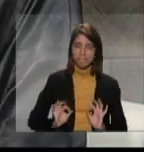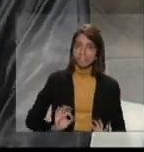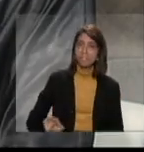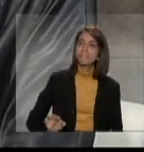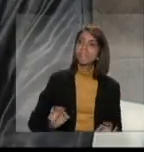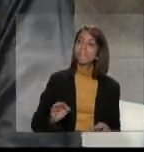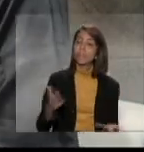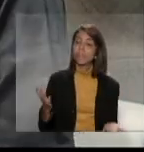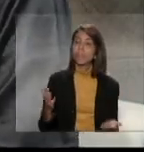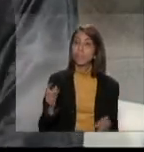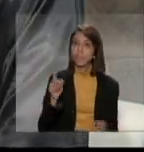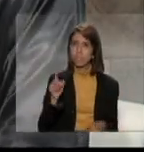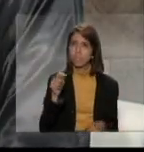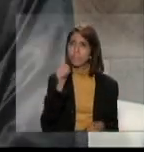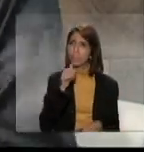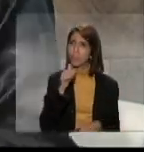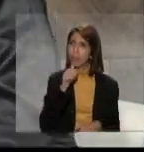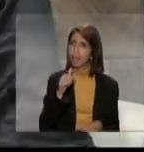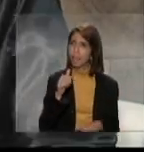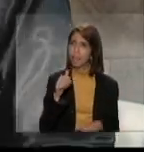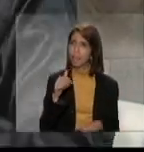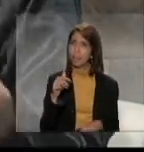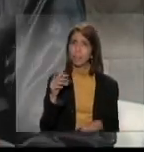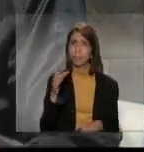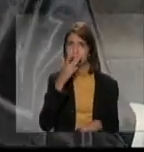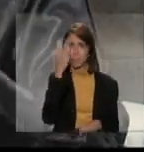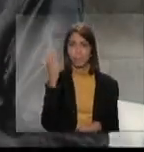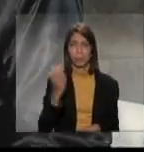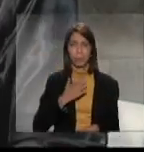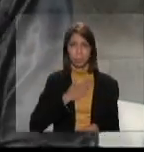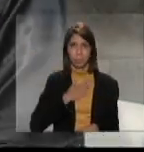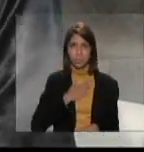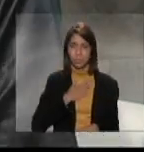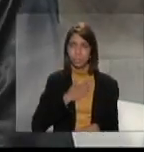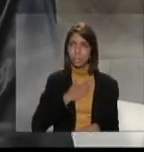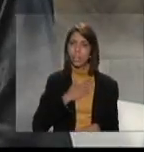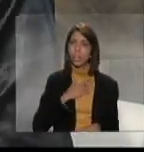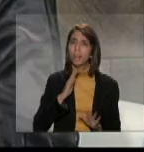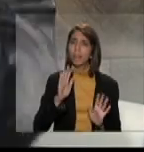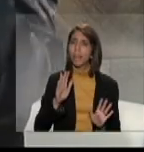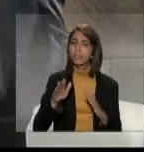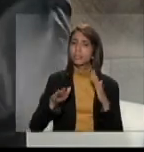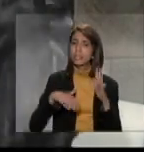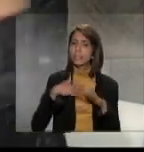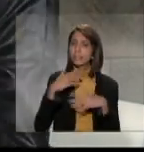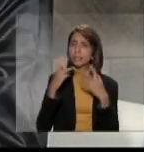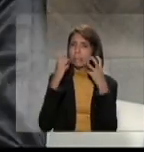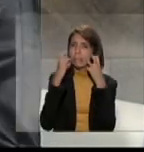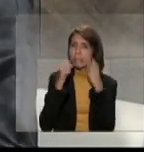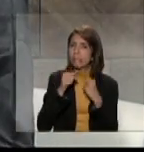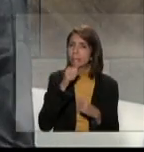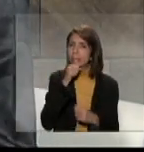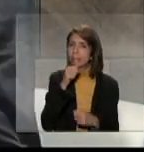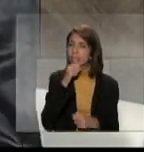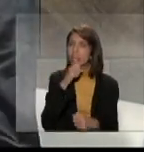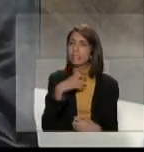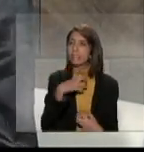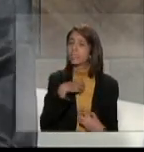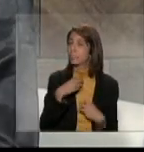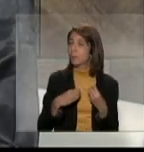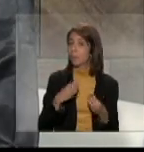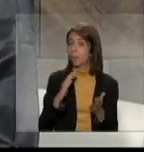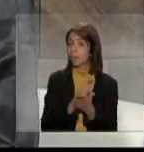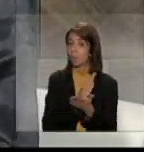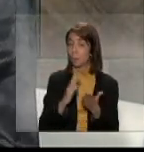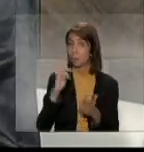muito elegante ou seja é uma mulher muito interessante realmente a questão do envelhecimento como é que é isso